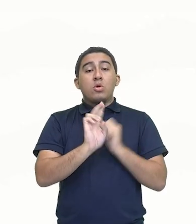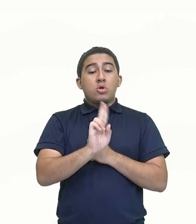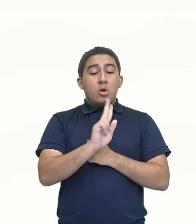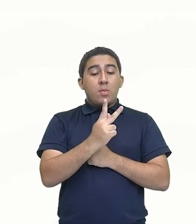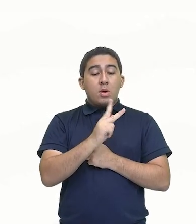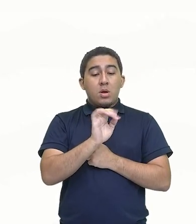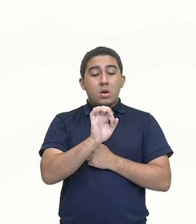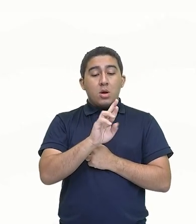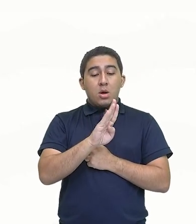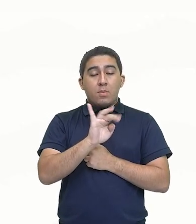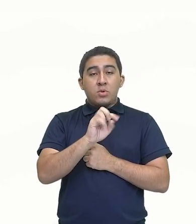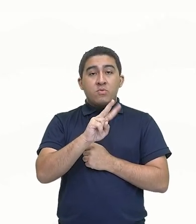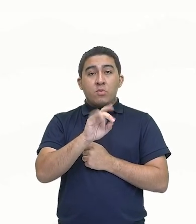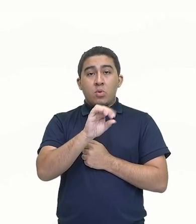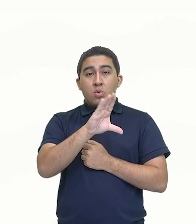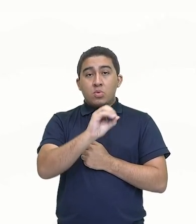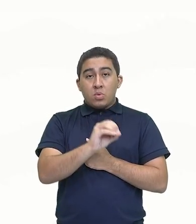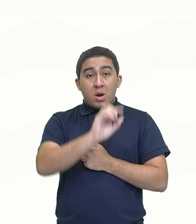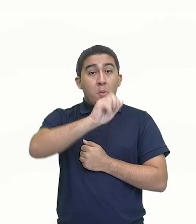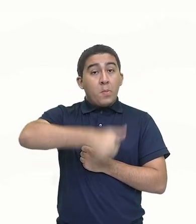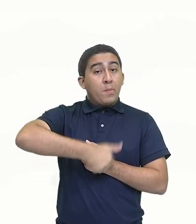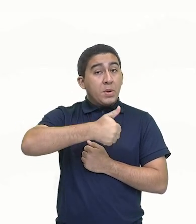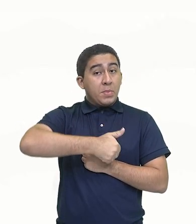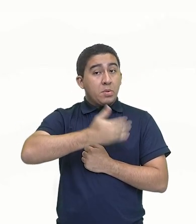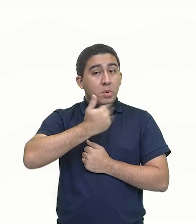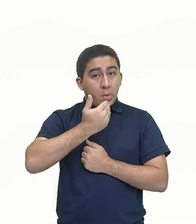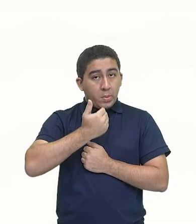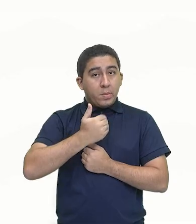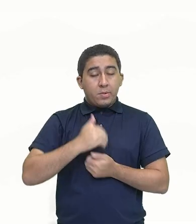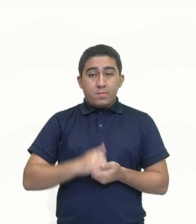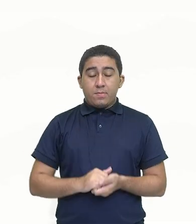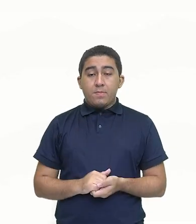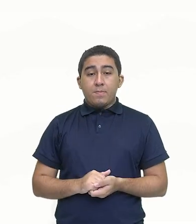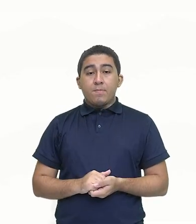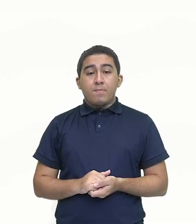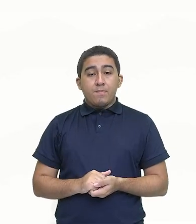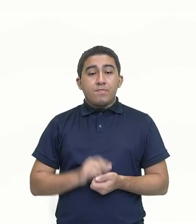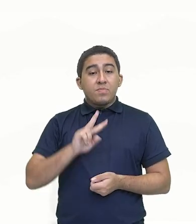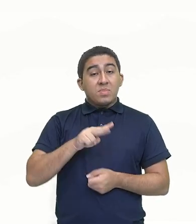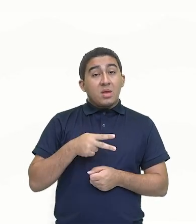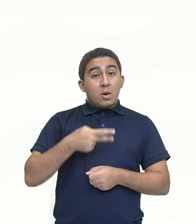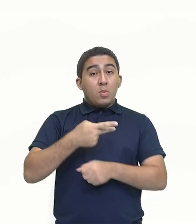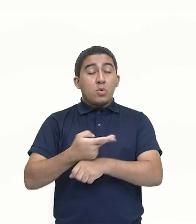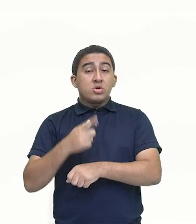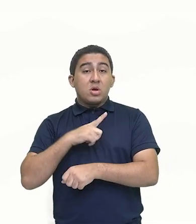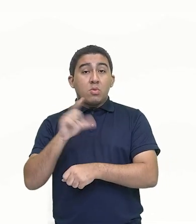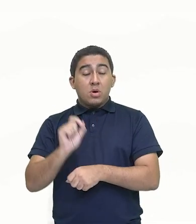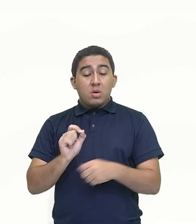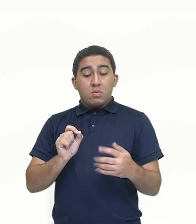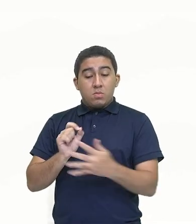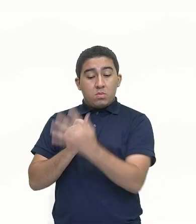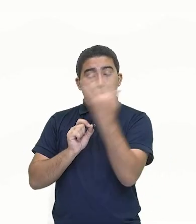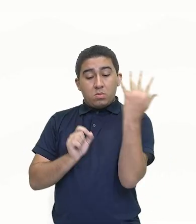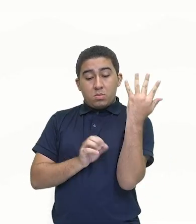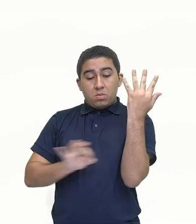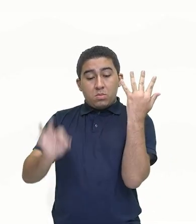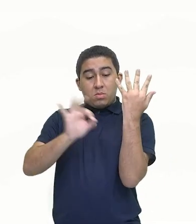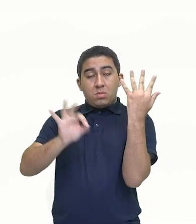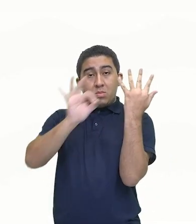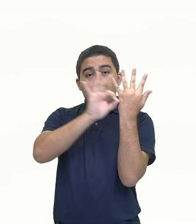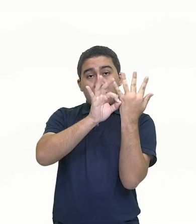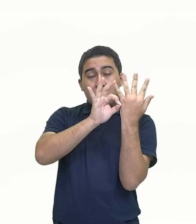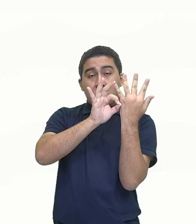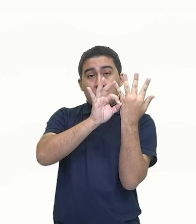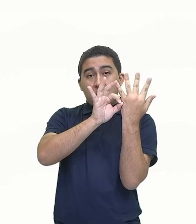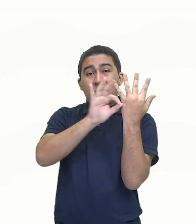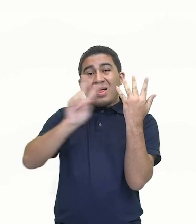é um consumidor primário. Tá? Nós temos também o sapo, que o sapo ele